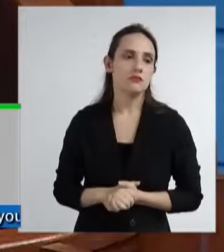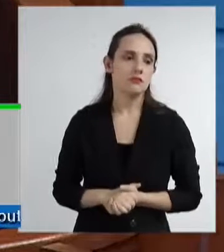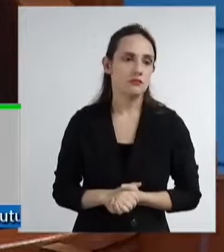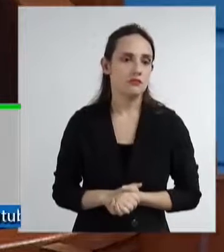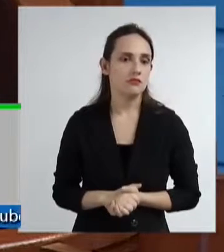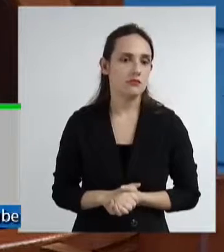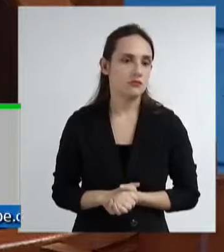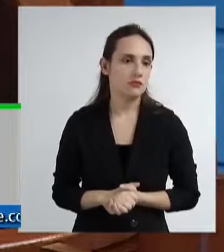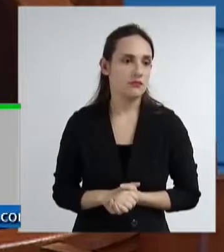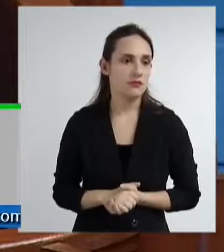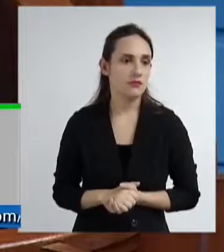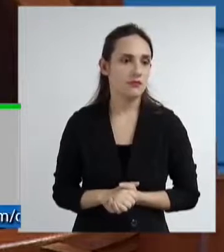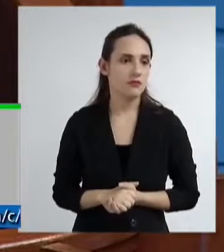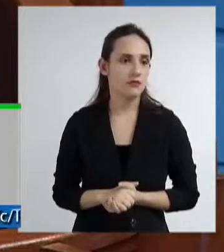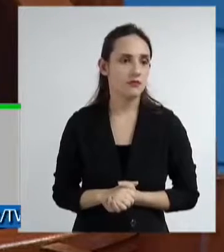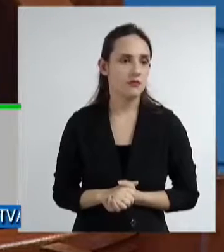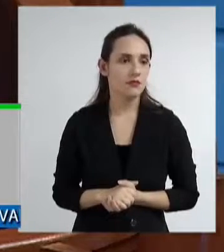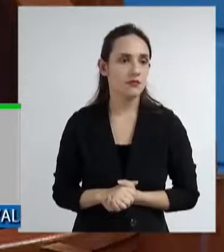palavras. É